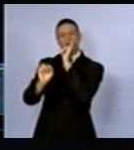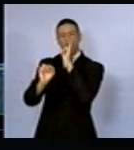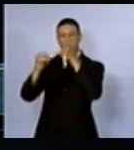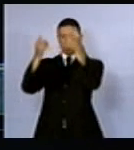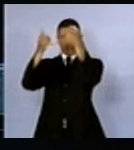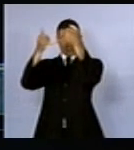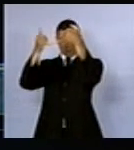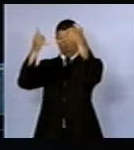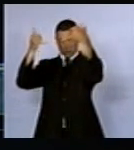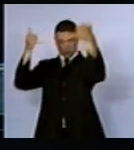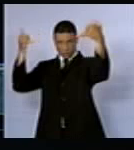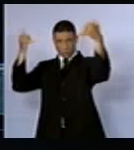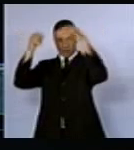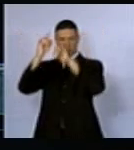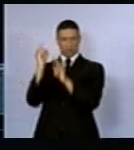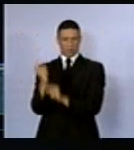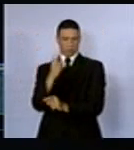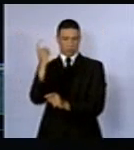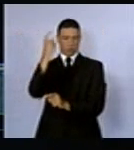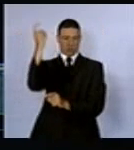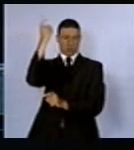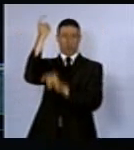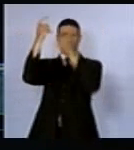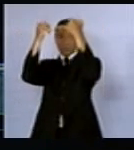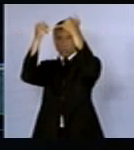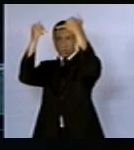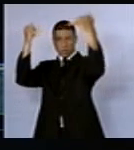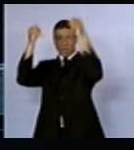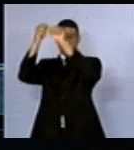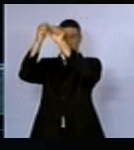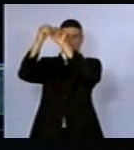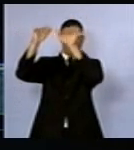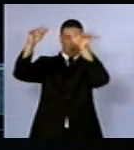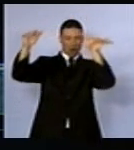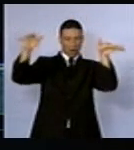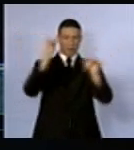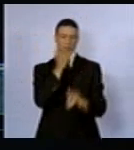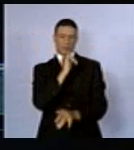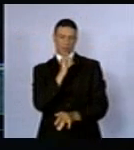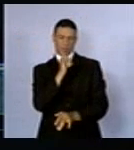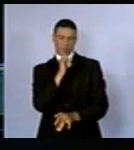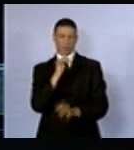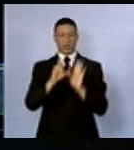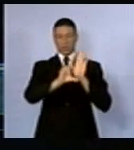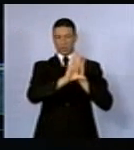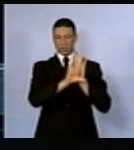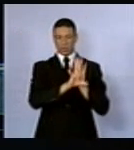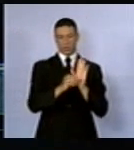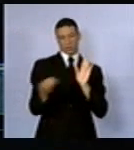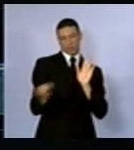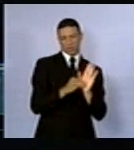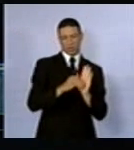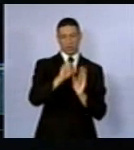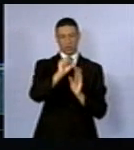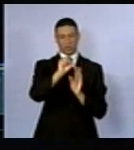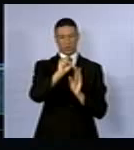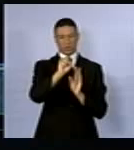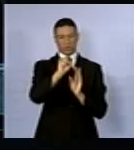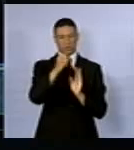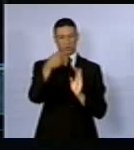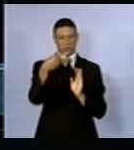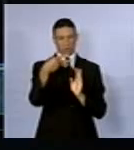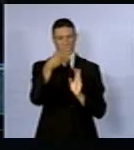transmissão aérea. A legislação brasileira ela fala em 83,3 microteslas